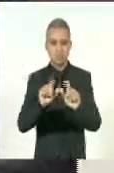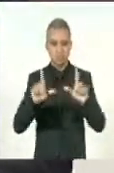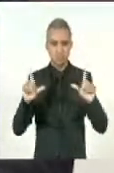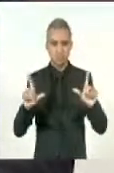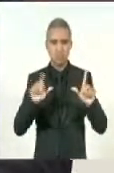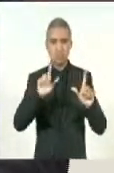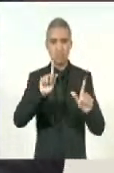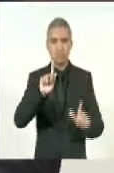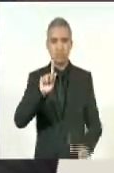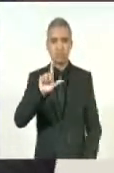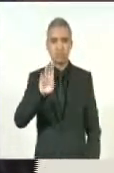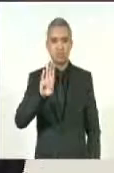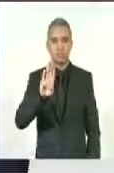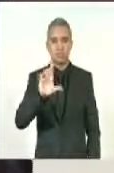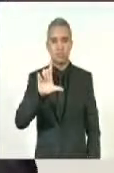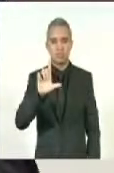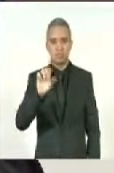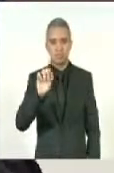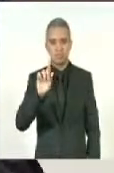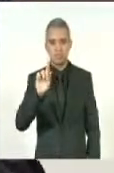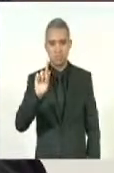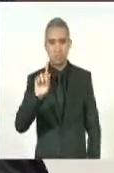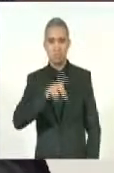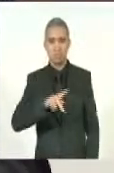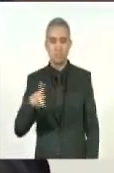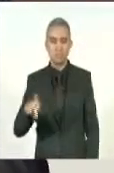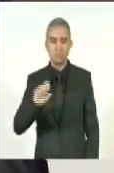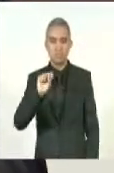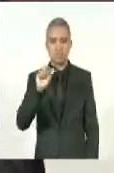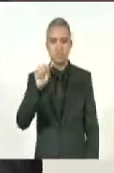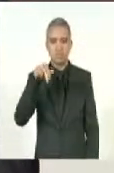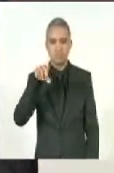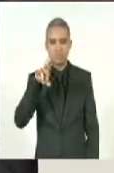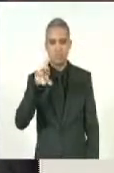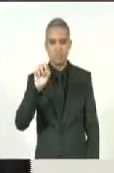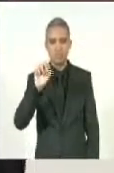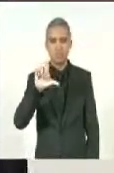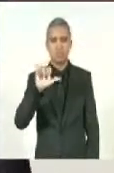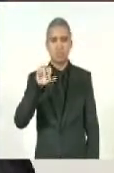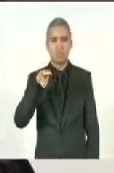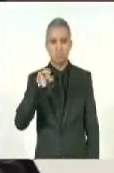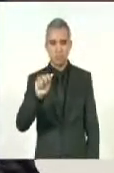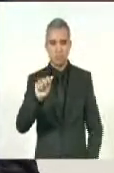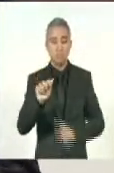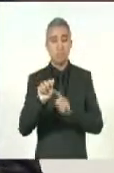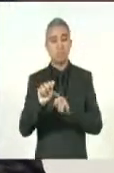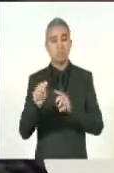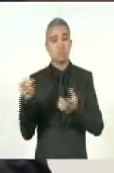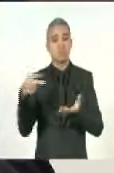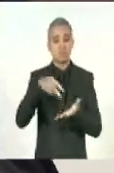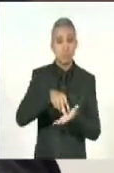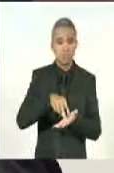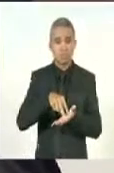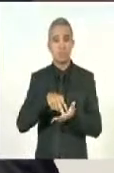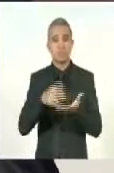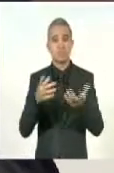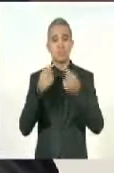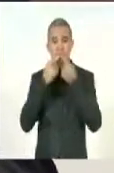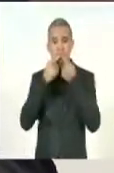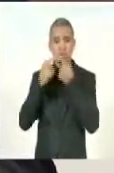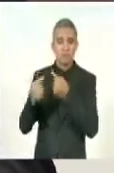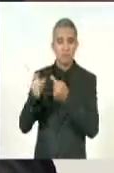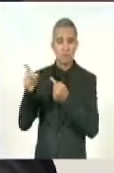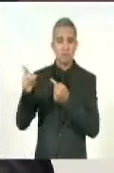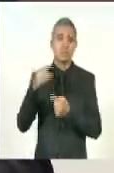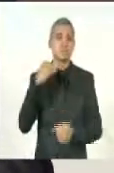Lima. E recebi esta reclamação e trago esta tribuna esta solicitação para que o Banco do Brasil trate os